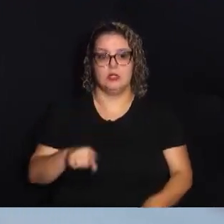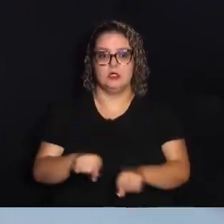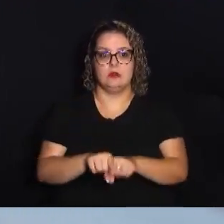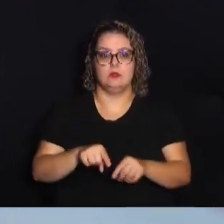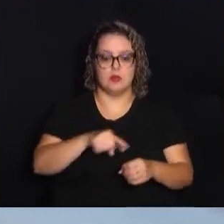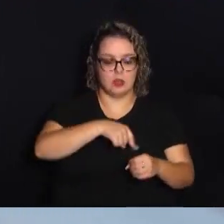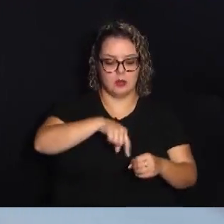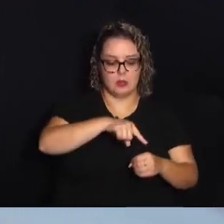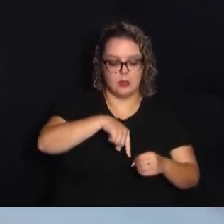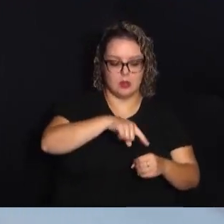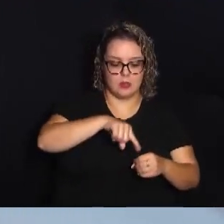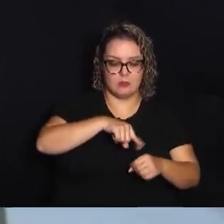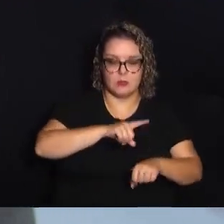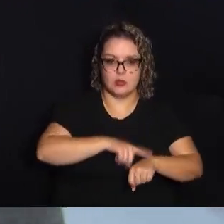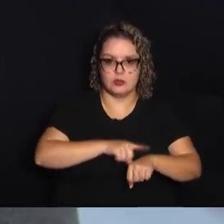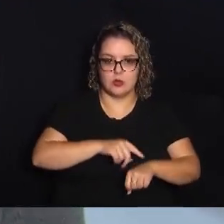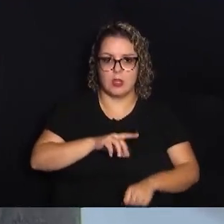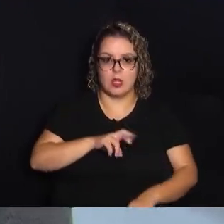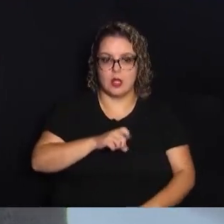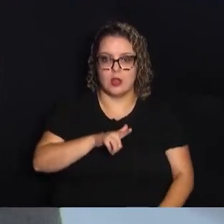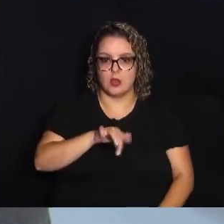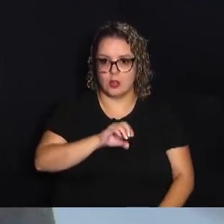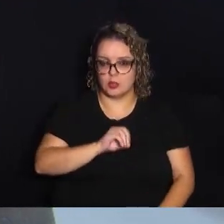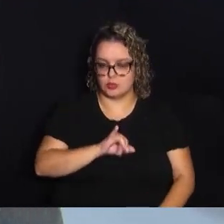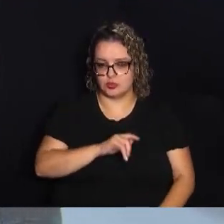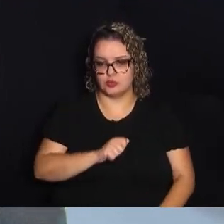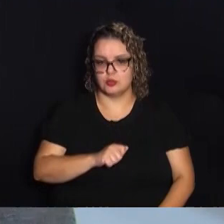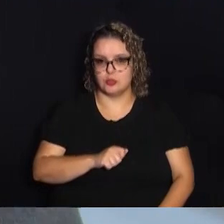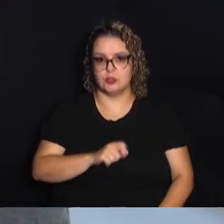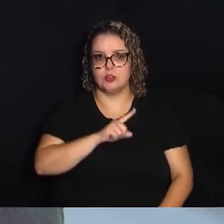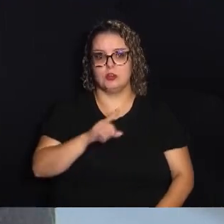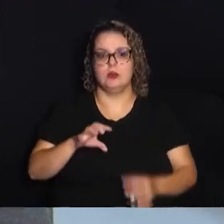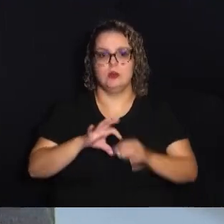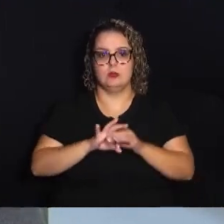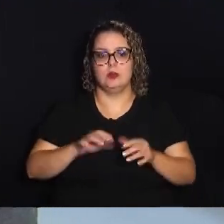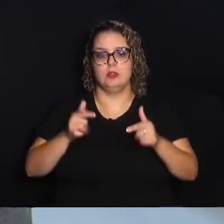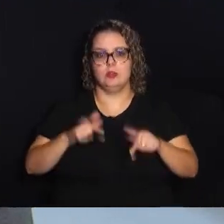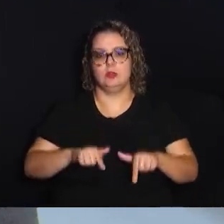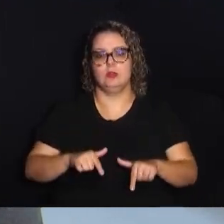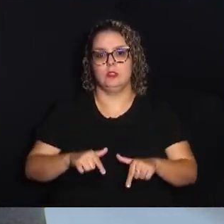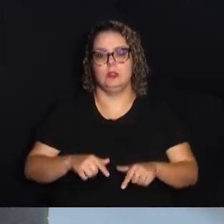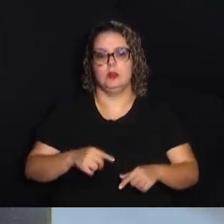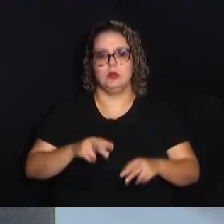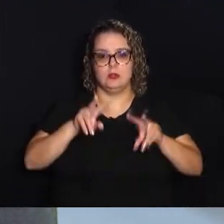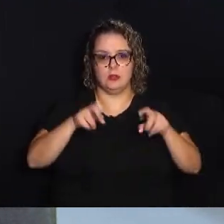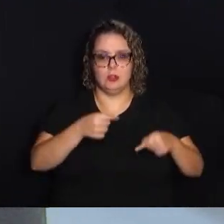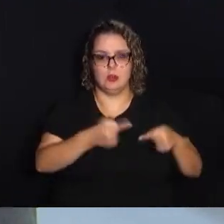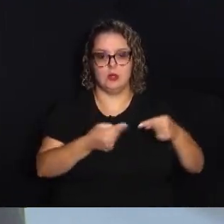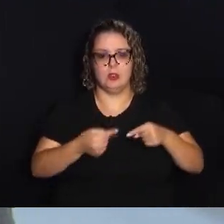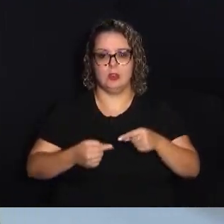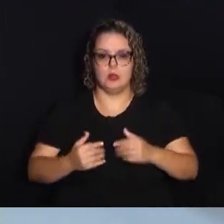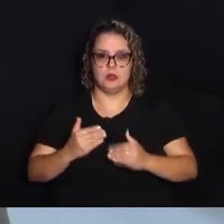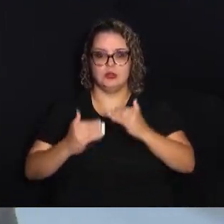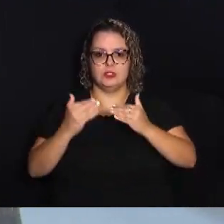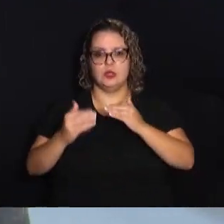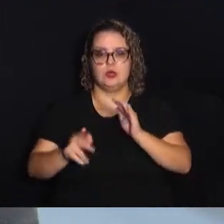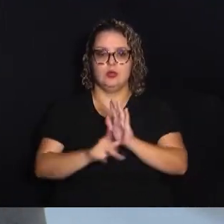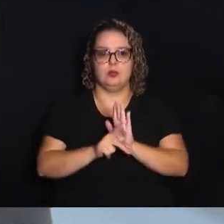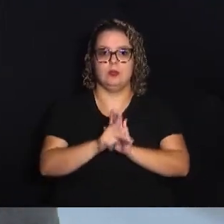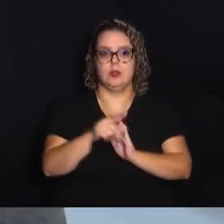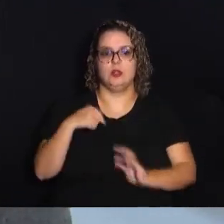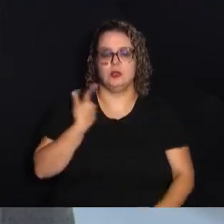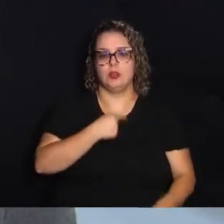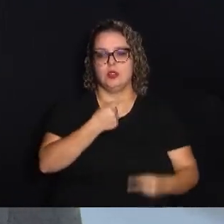a retirada dos relógios sem a autorização do dono eh do estabelecimento então foi tema discutido que gerou